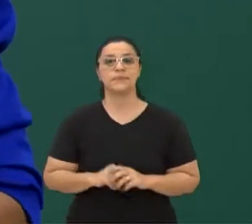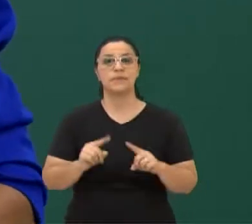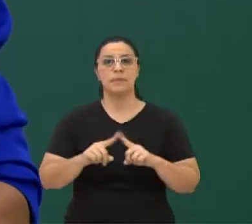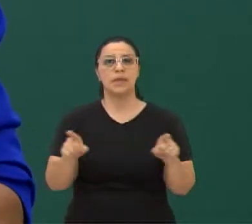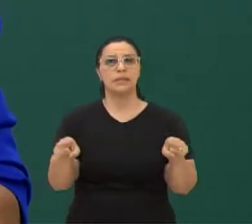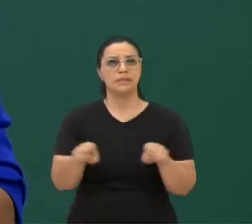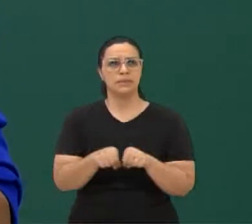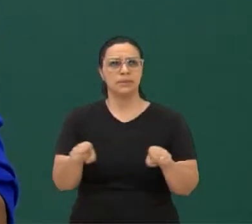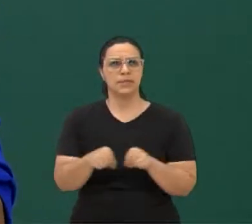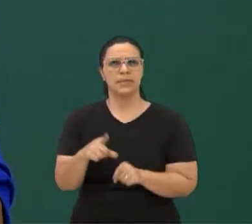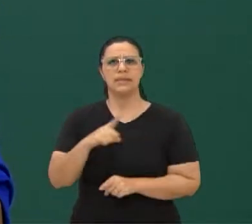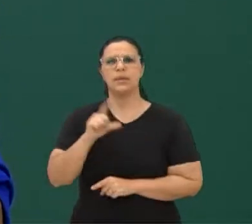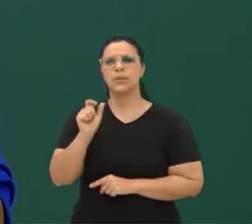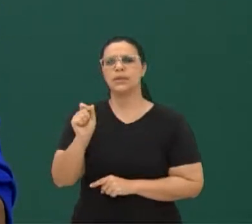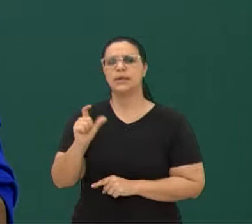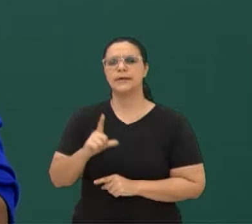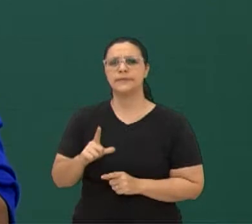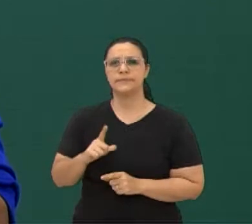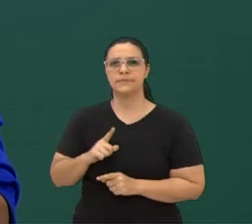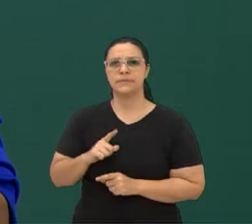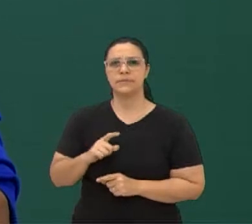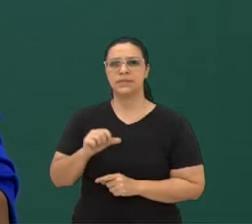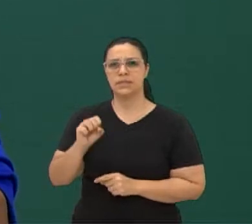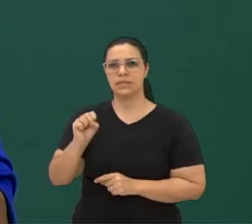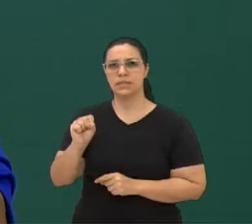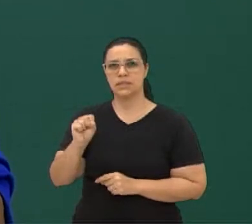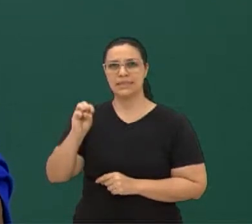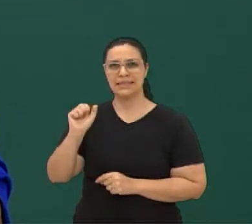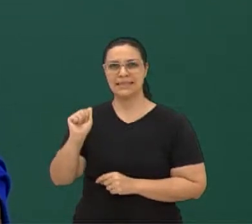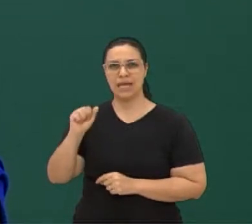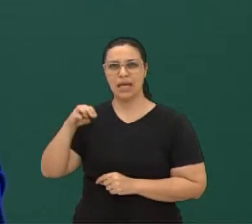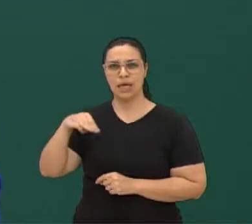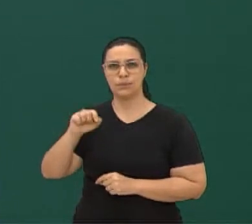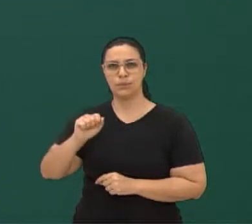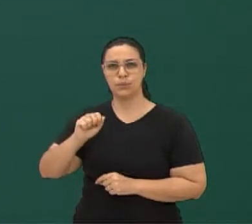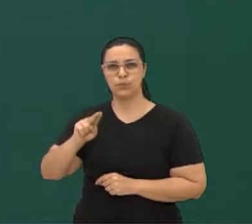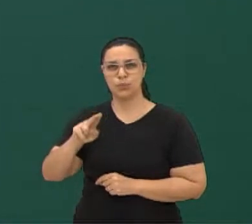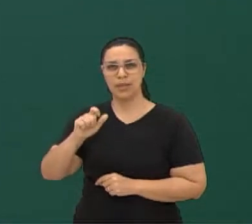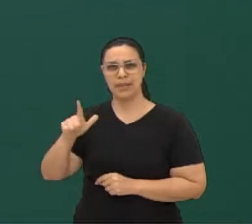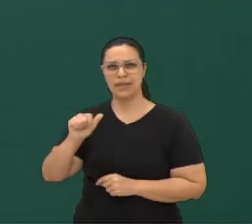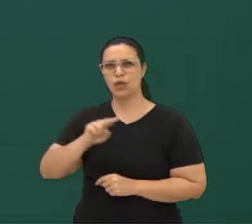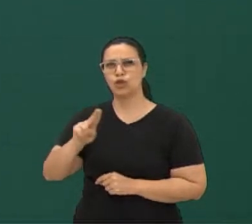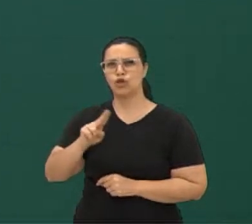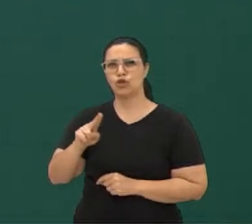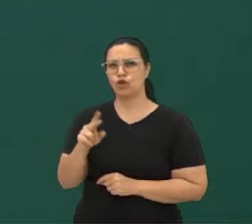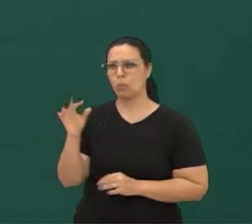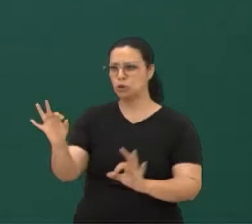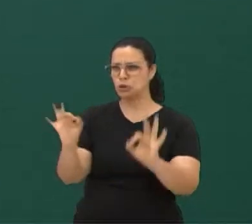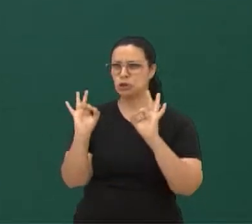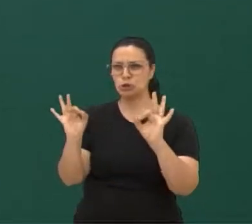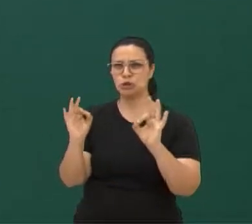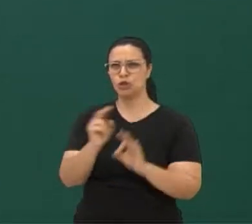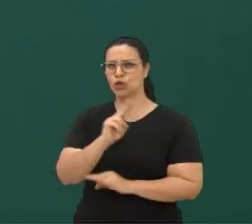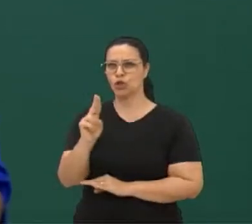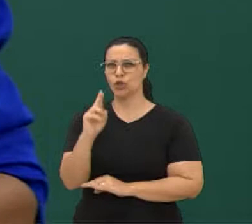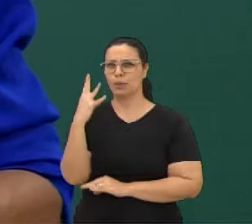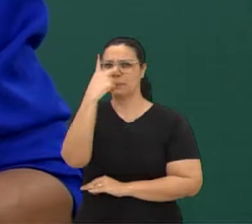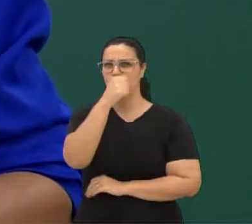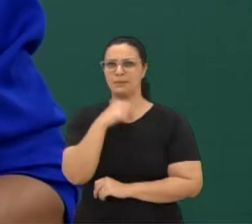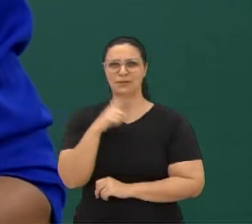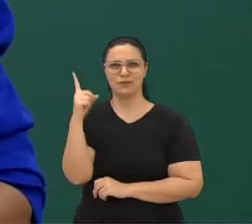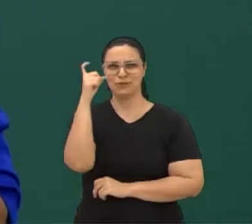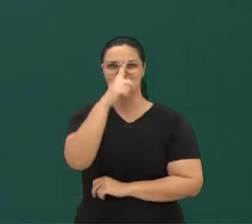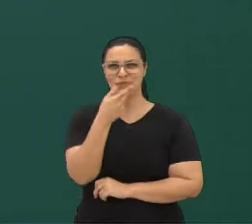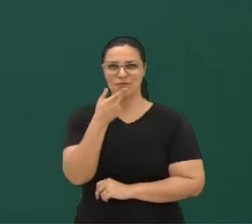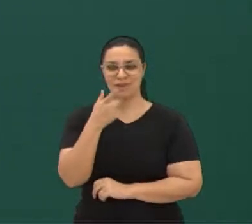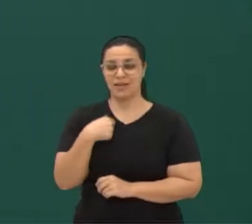mais mas o que que eu tenho aqui olha acelmo L bem inglês Nossa galera muito chique tem muito bonita deitado fora